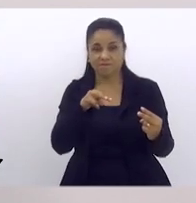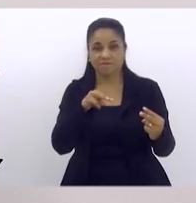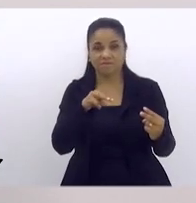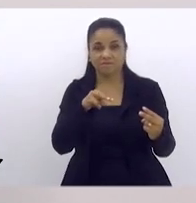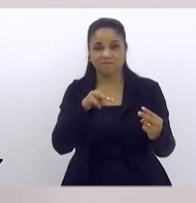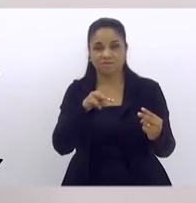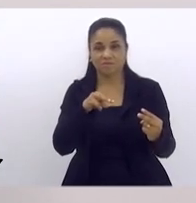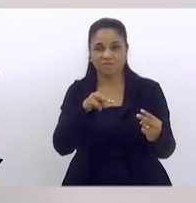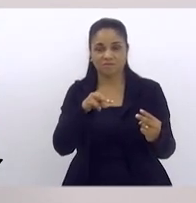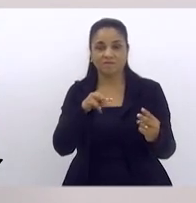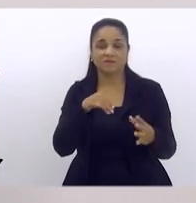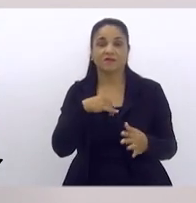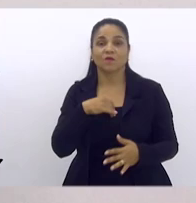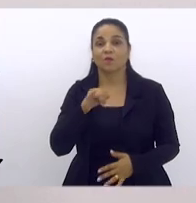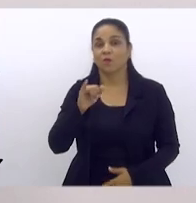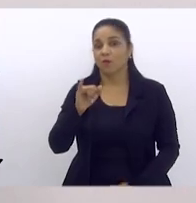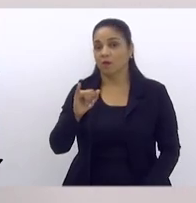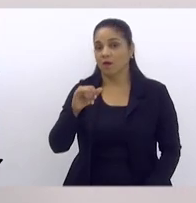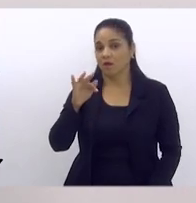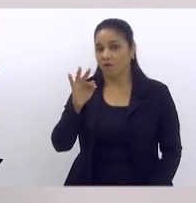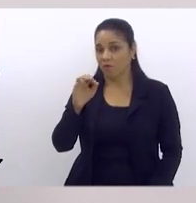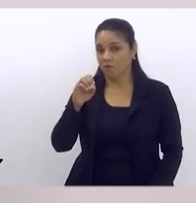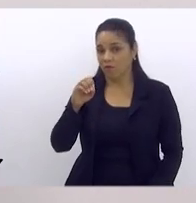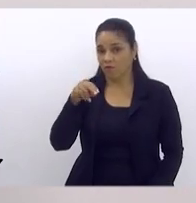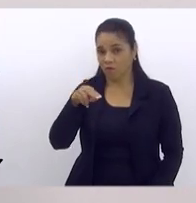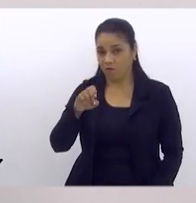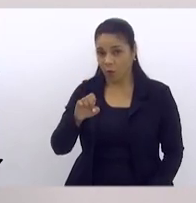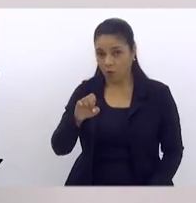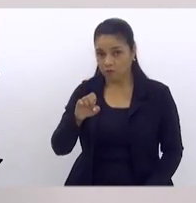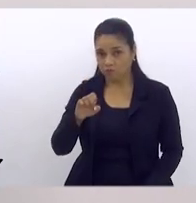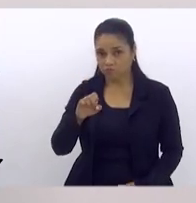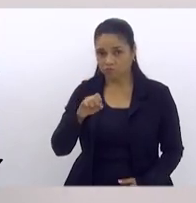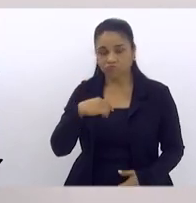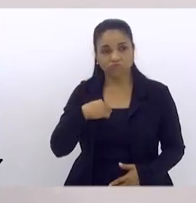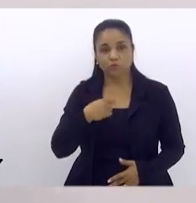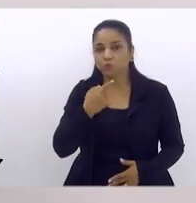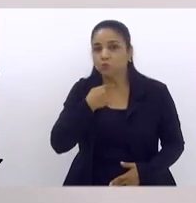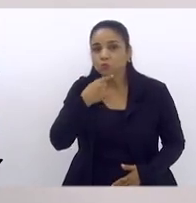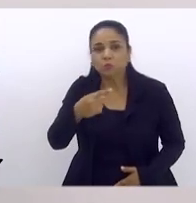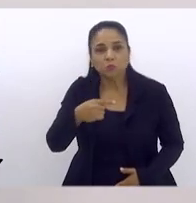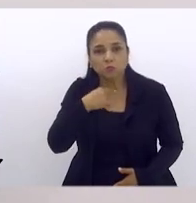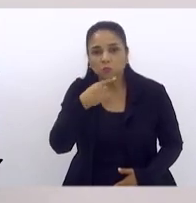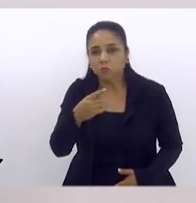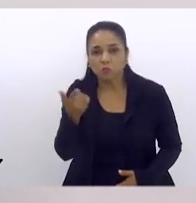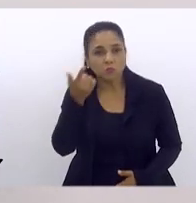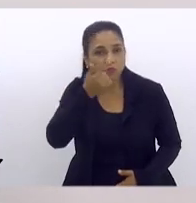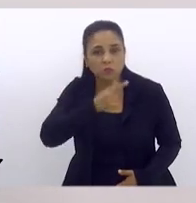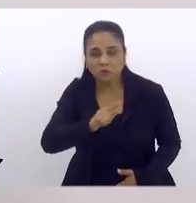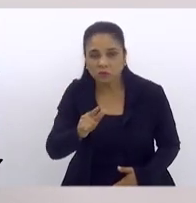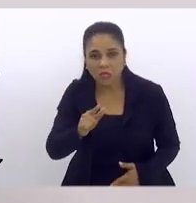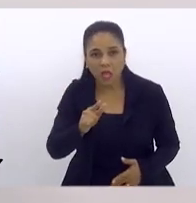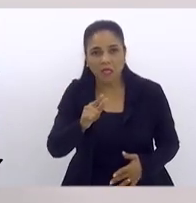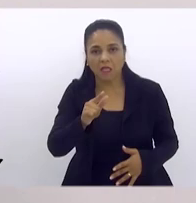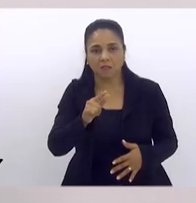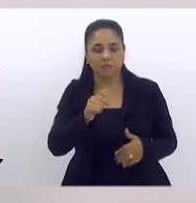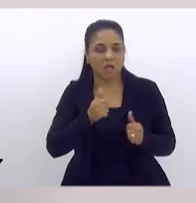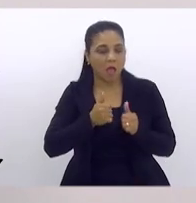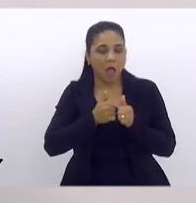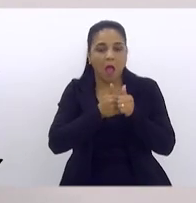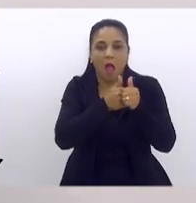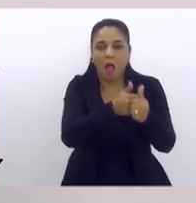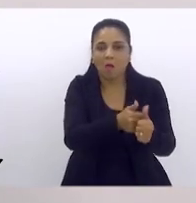da iPhone por exemplo que passe do 12 ou 13 jamais consegue acompanhar o avanço